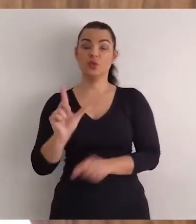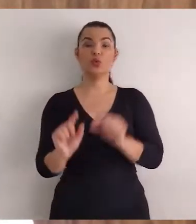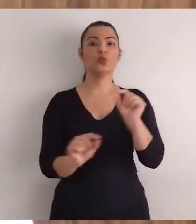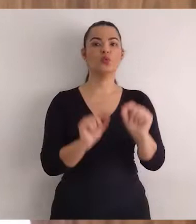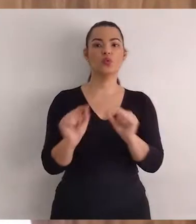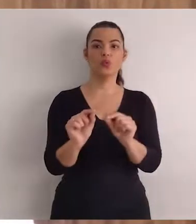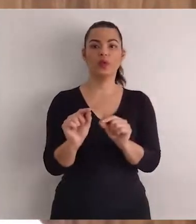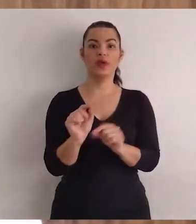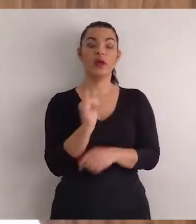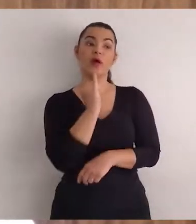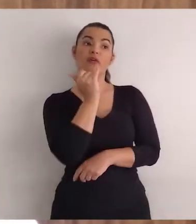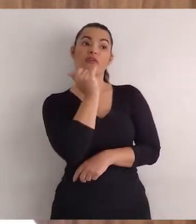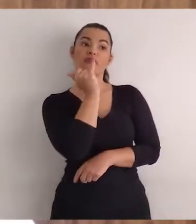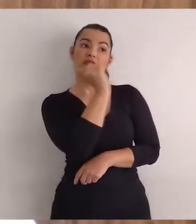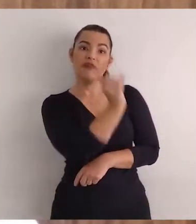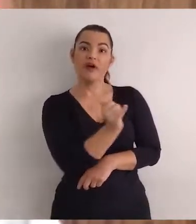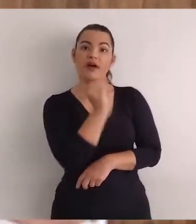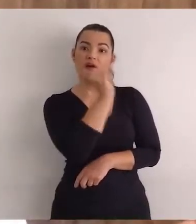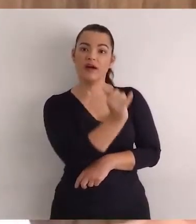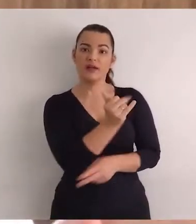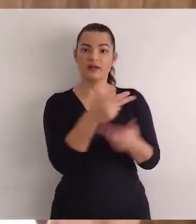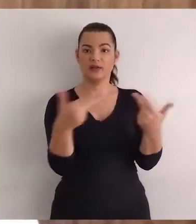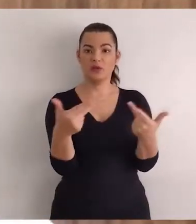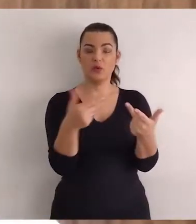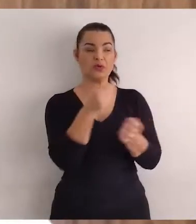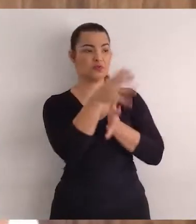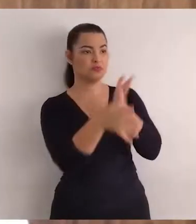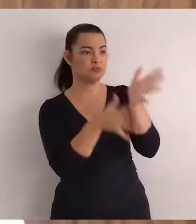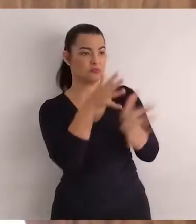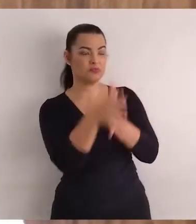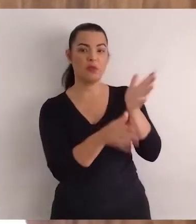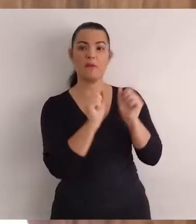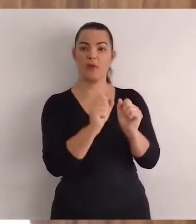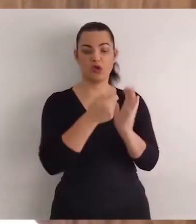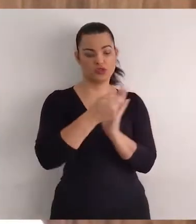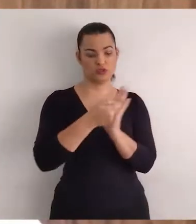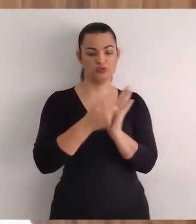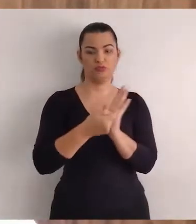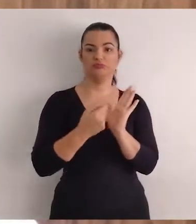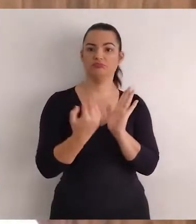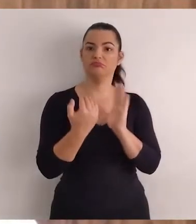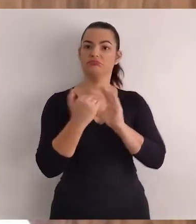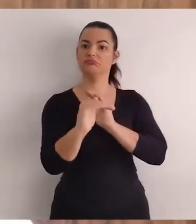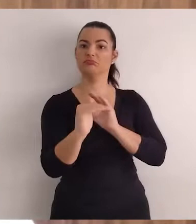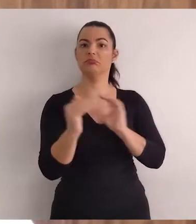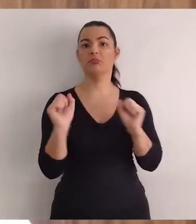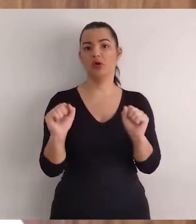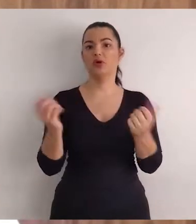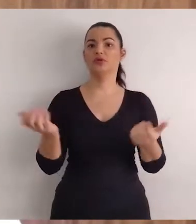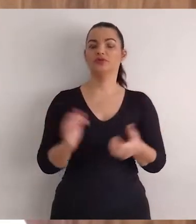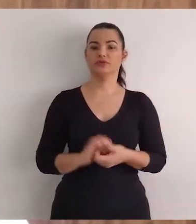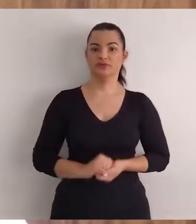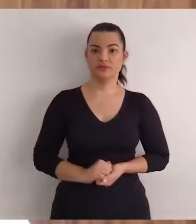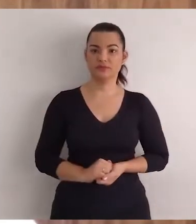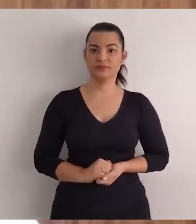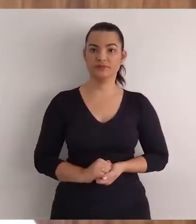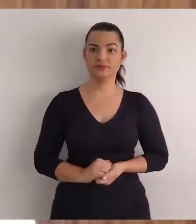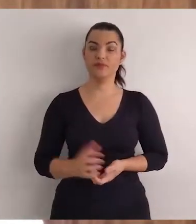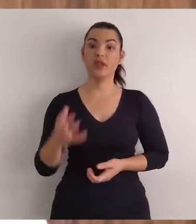palavras, sejam elas ditas, gravadas, escritas. E também uma outra forma que nós